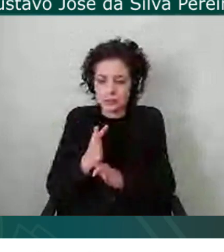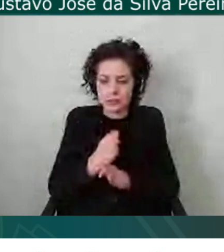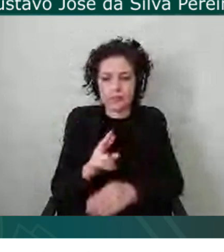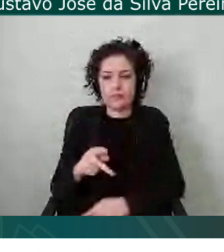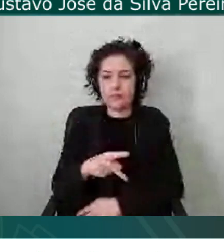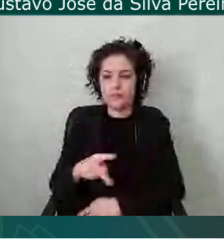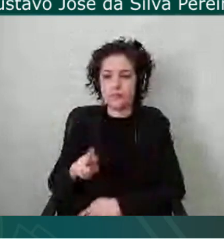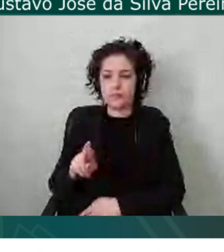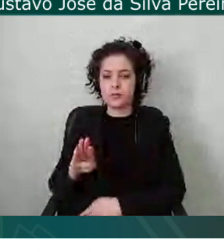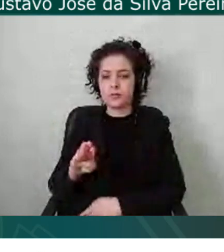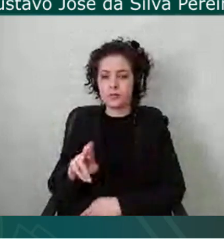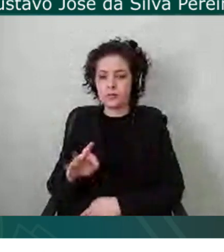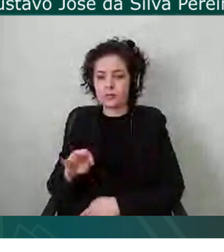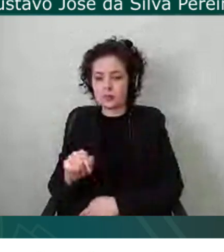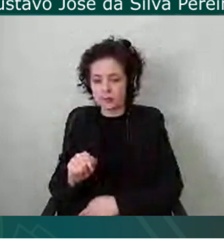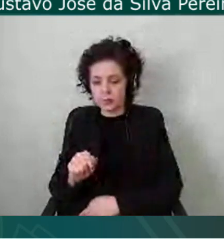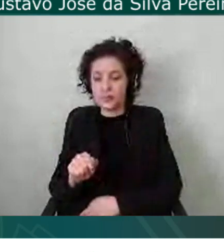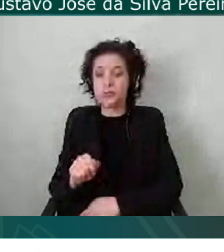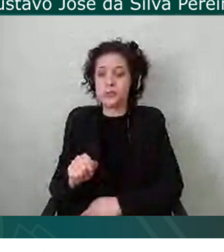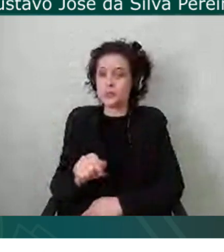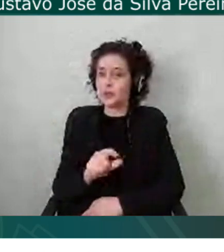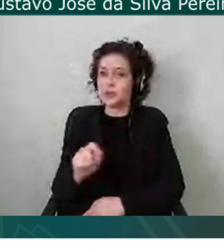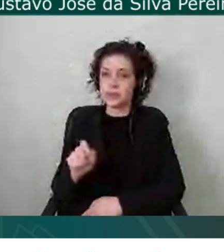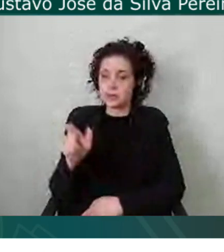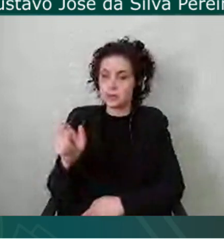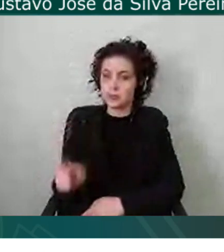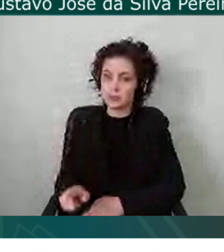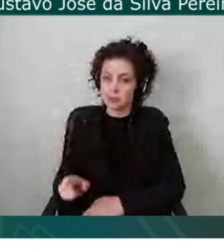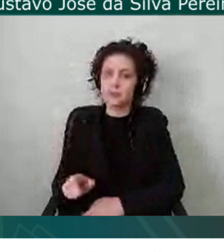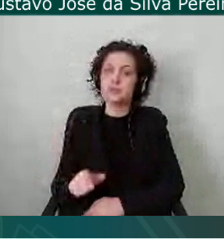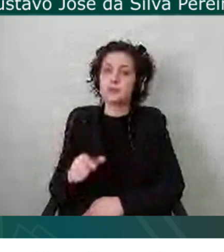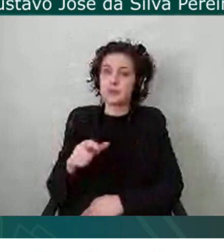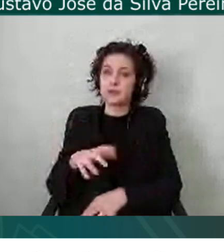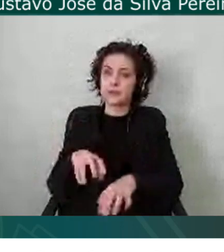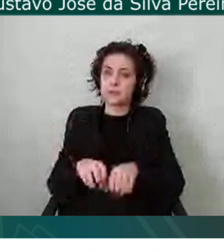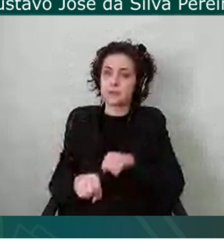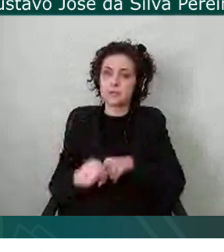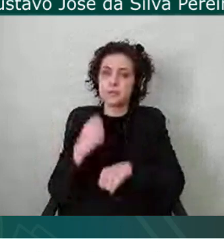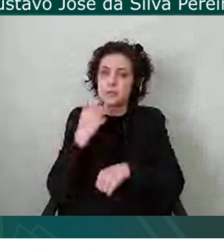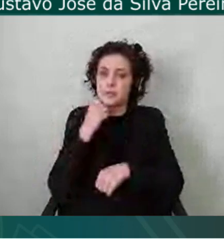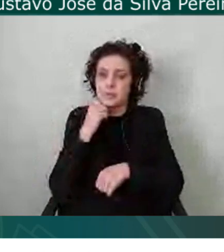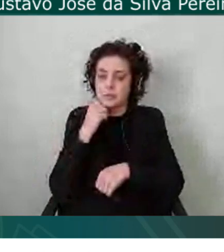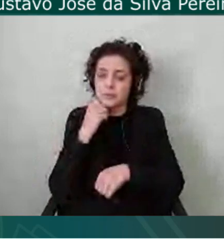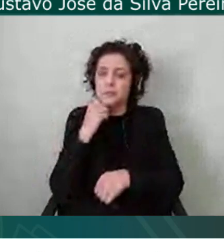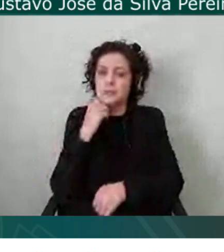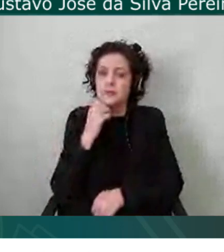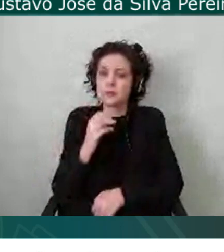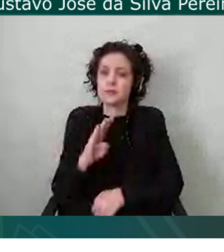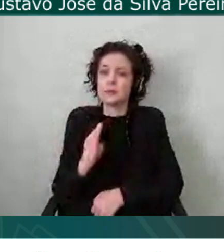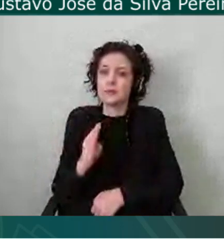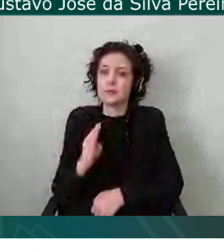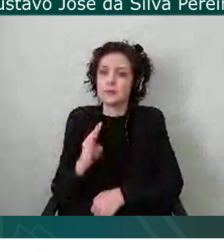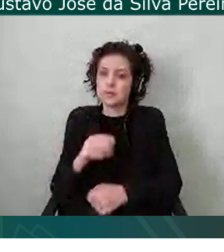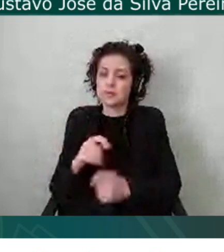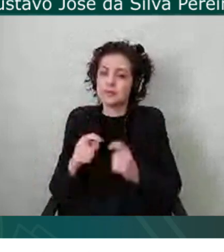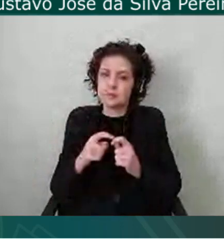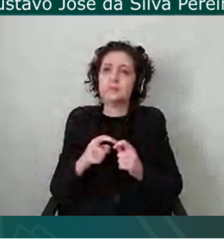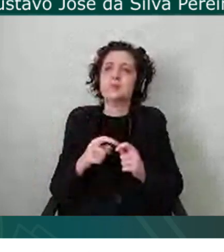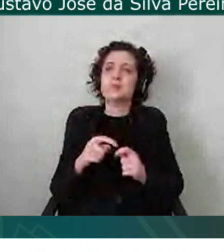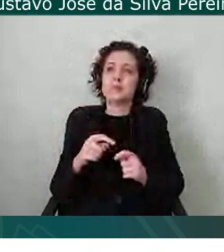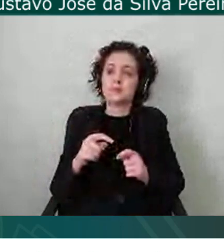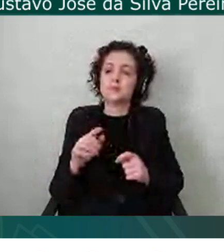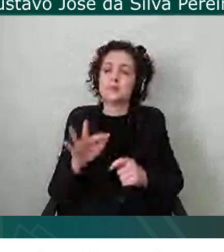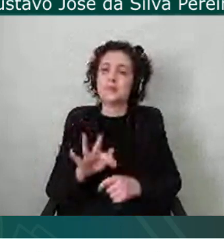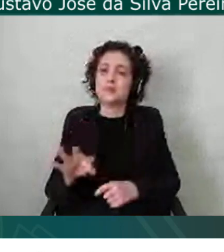Stiliano Yamaguchi, que é graduada em Ciências Biomédicas pela Escola Paulista de Medicina, é mestre e doutora em